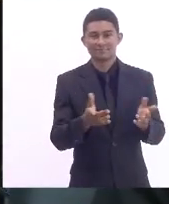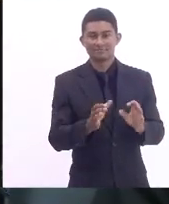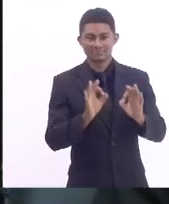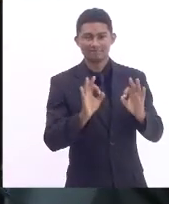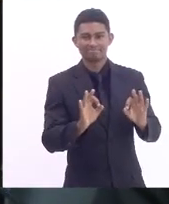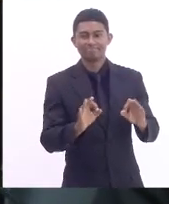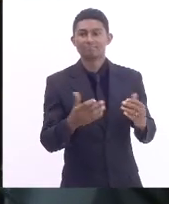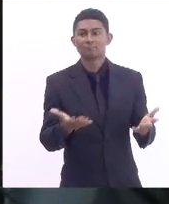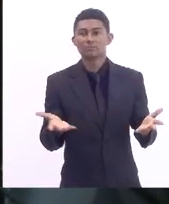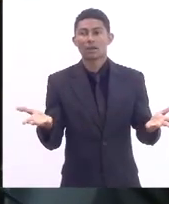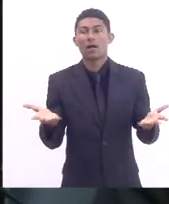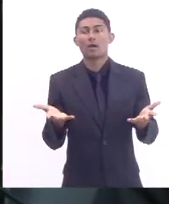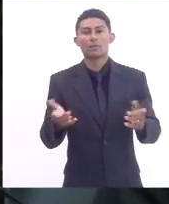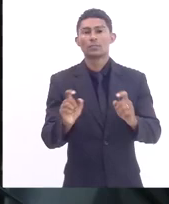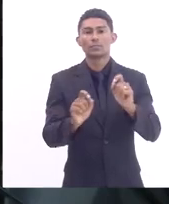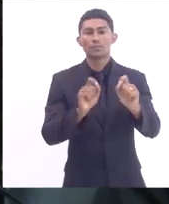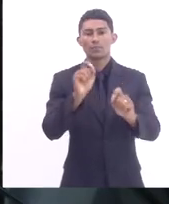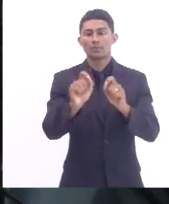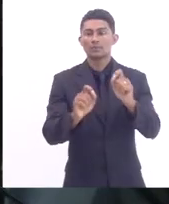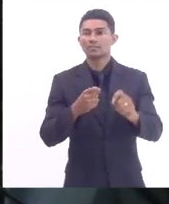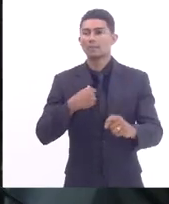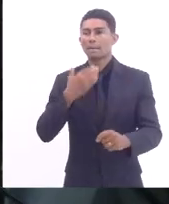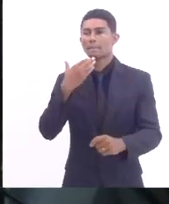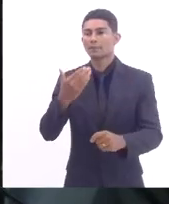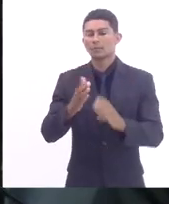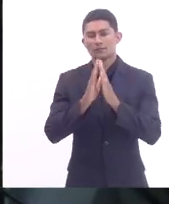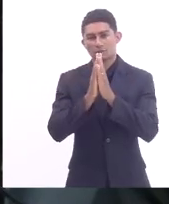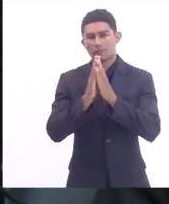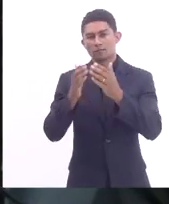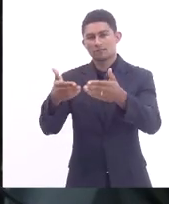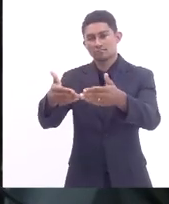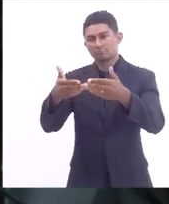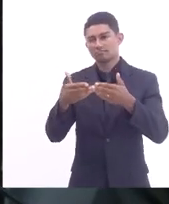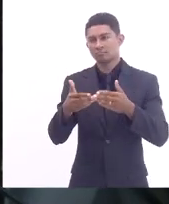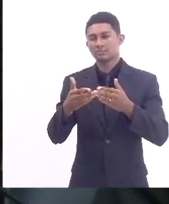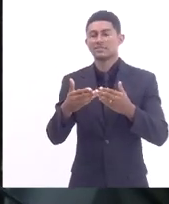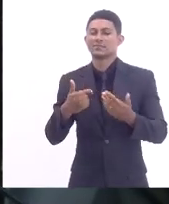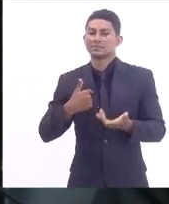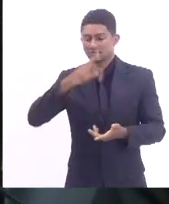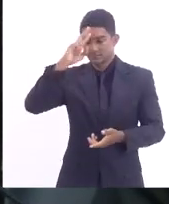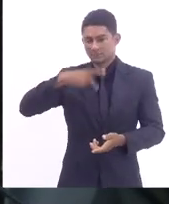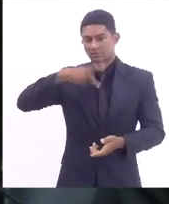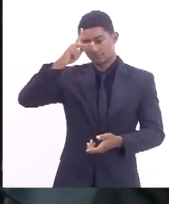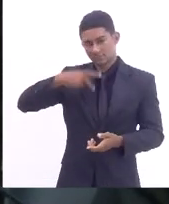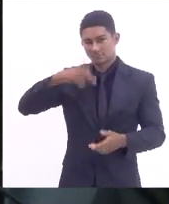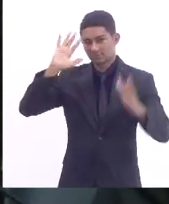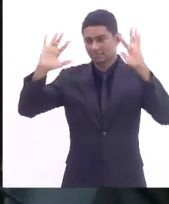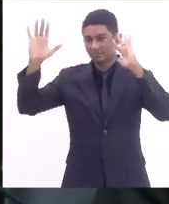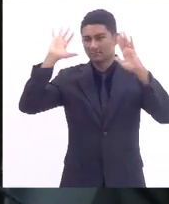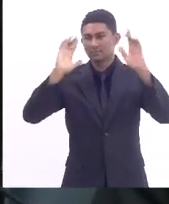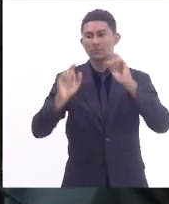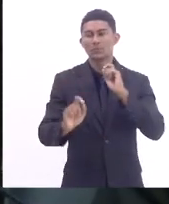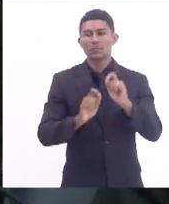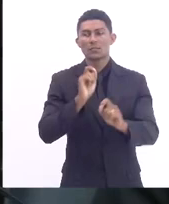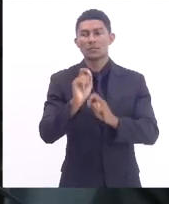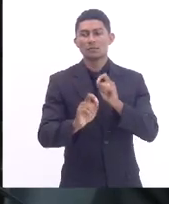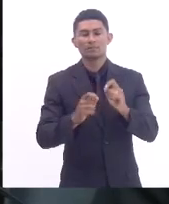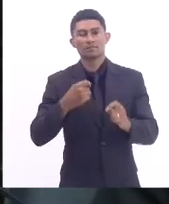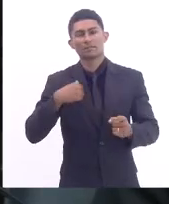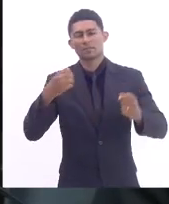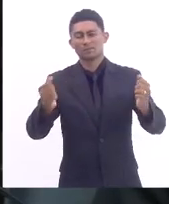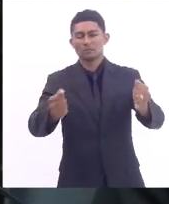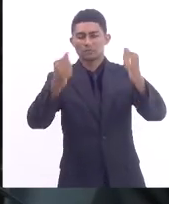eu gostaria agora pessoal pedir permissão a vocês para ser um pouco egoísta e contar assim um